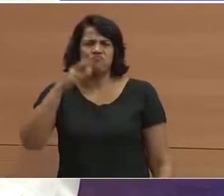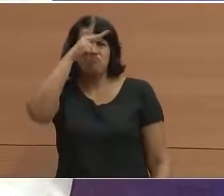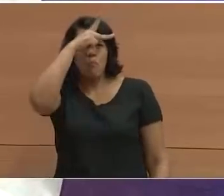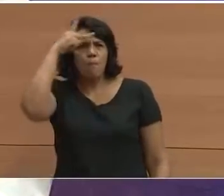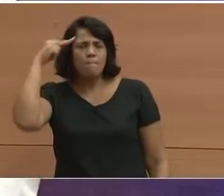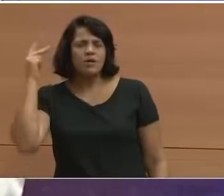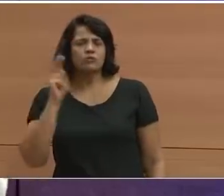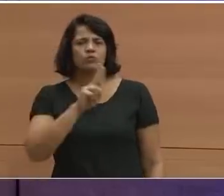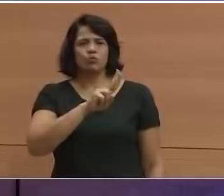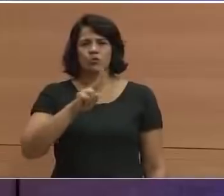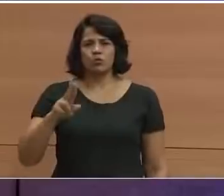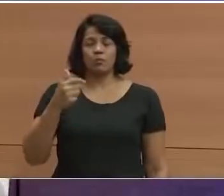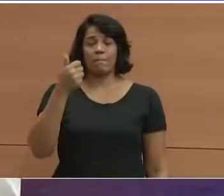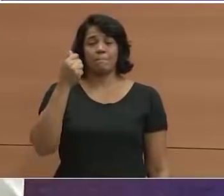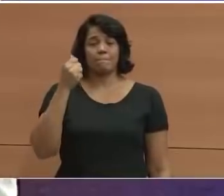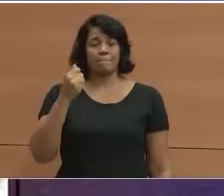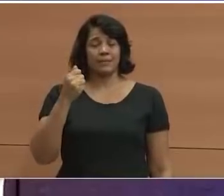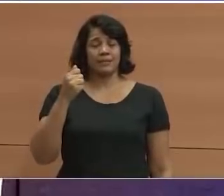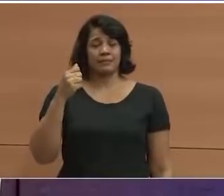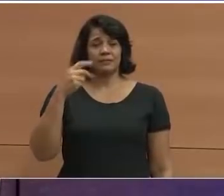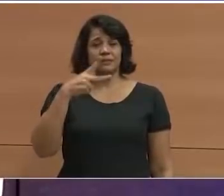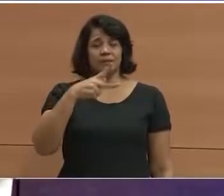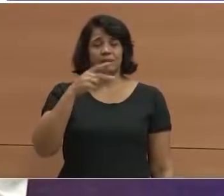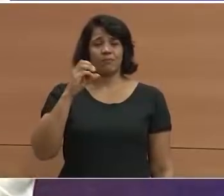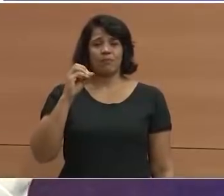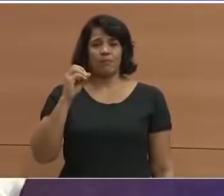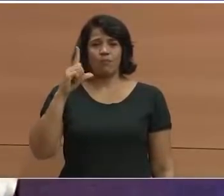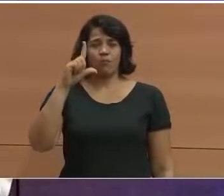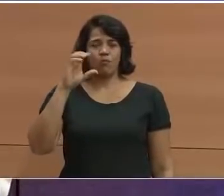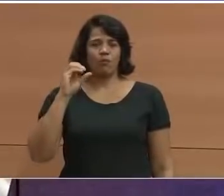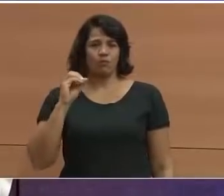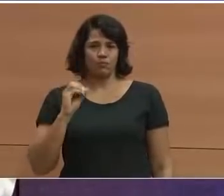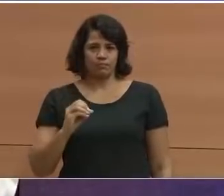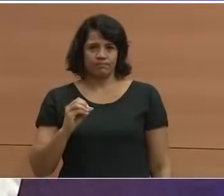capítulo 18, versículo 24.